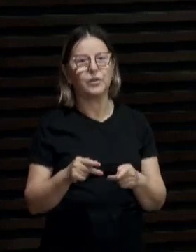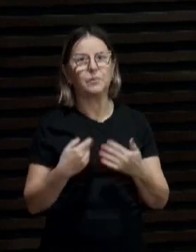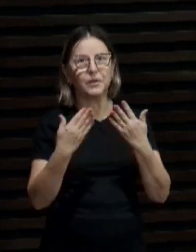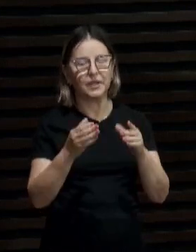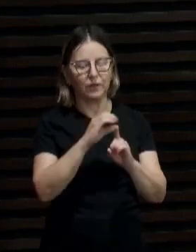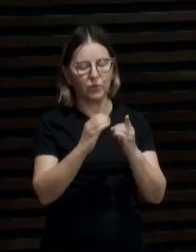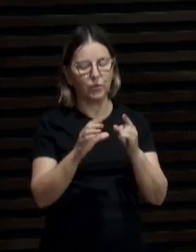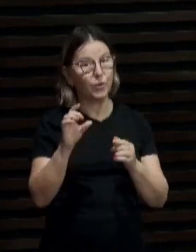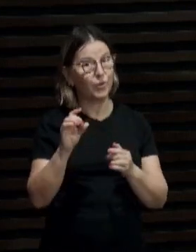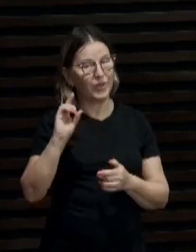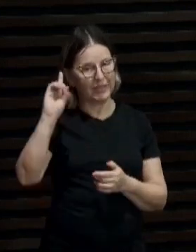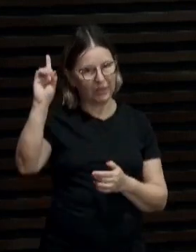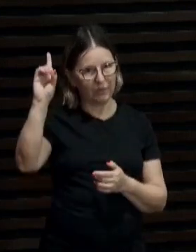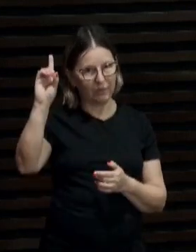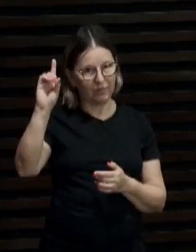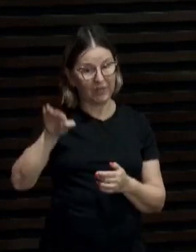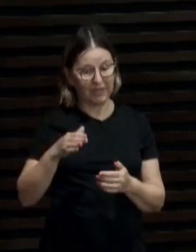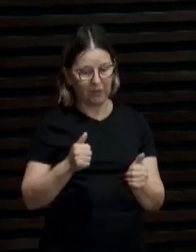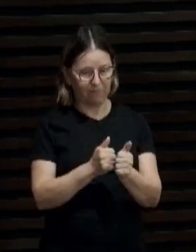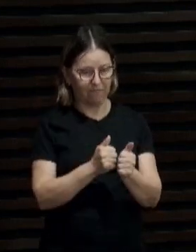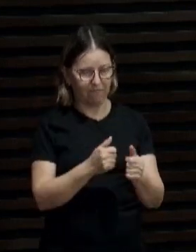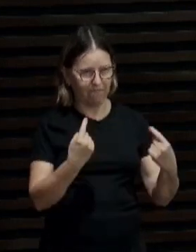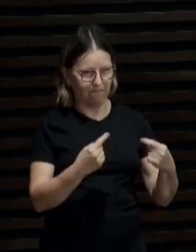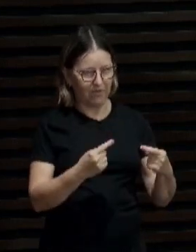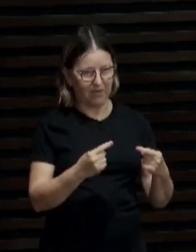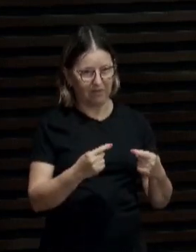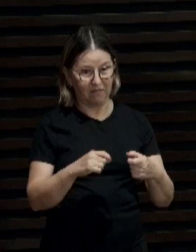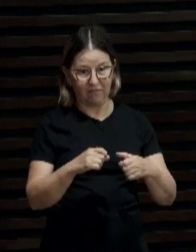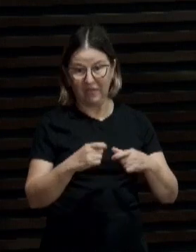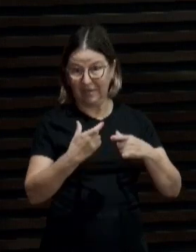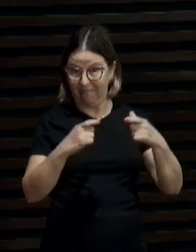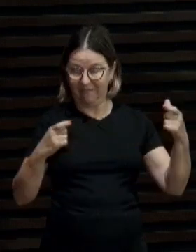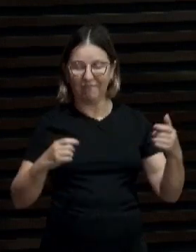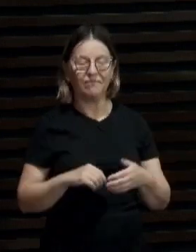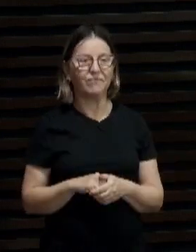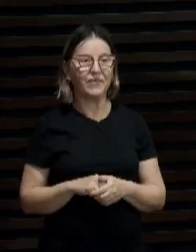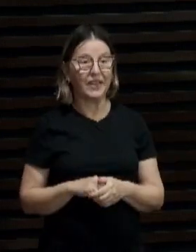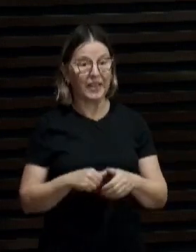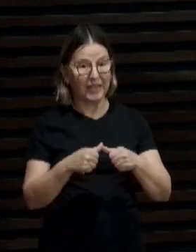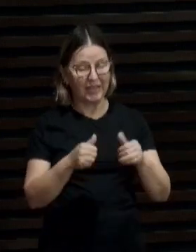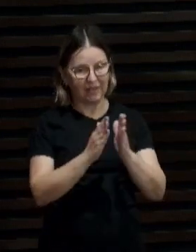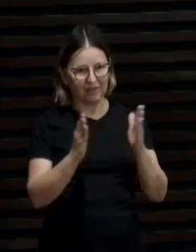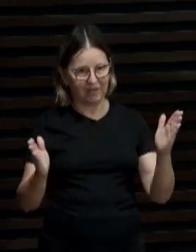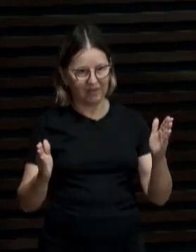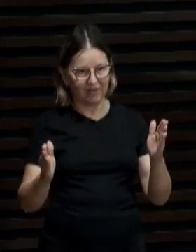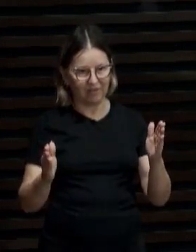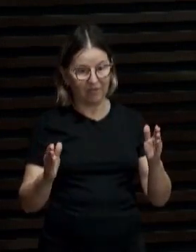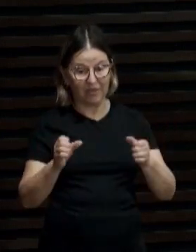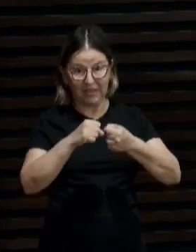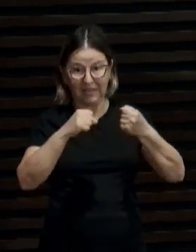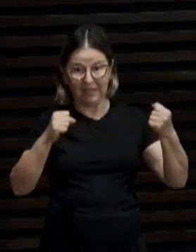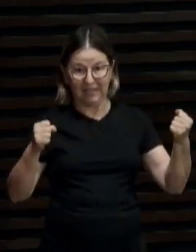foi a maior até então. Foi exatamente então nesse período de grande adversidade, né,